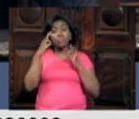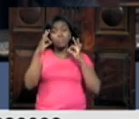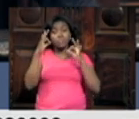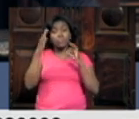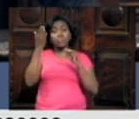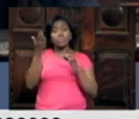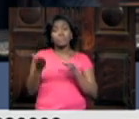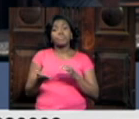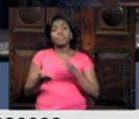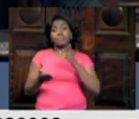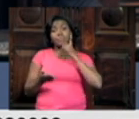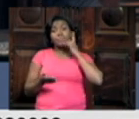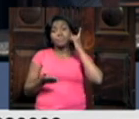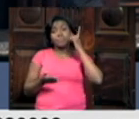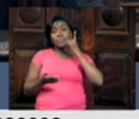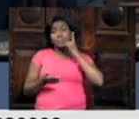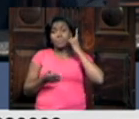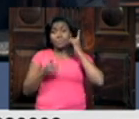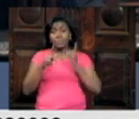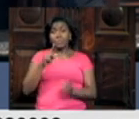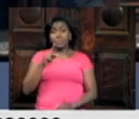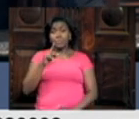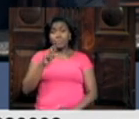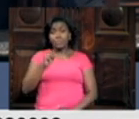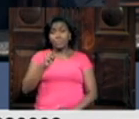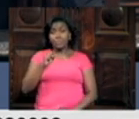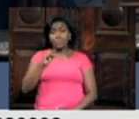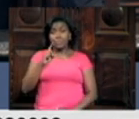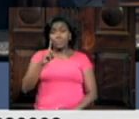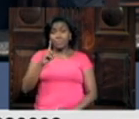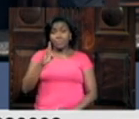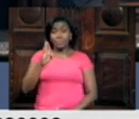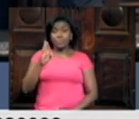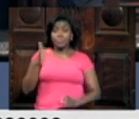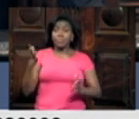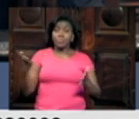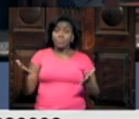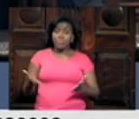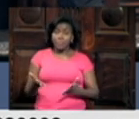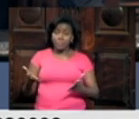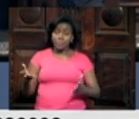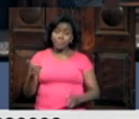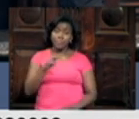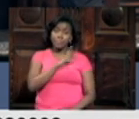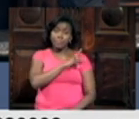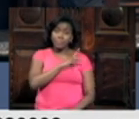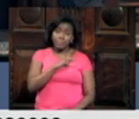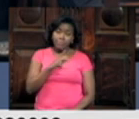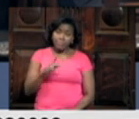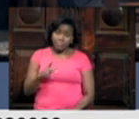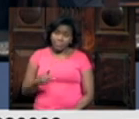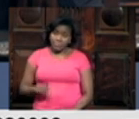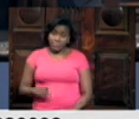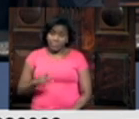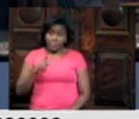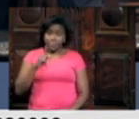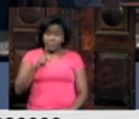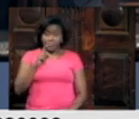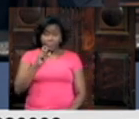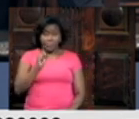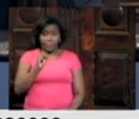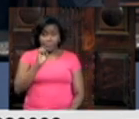deputado do PSDB, hoje presidente regional do